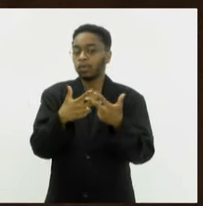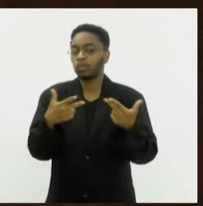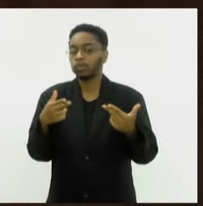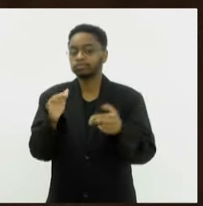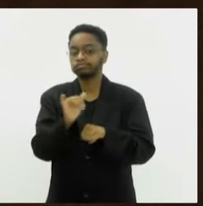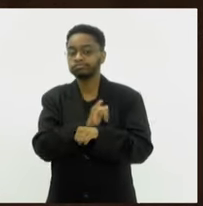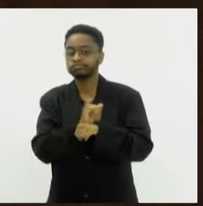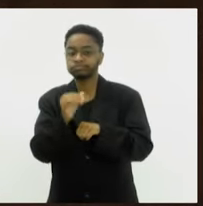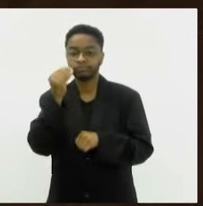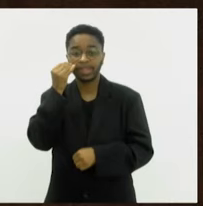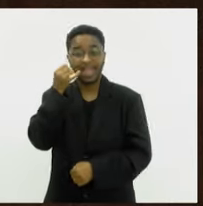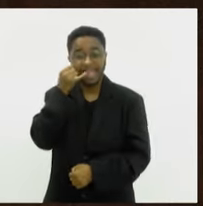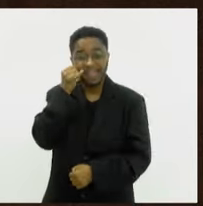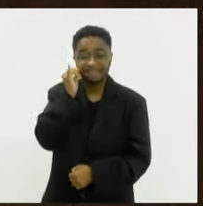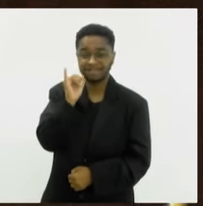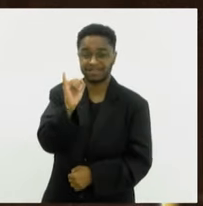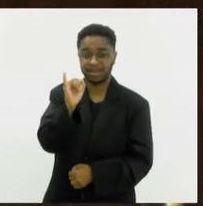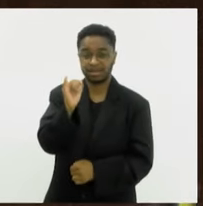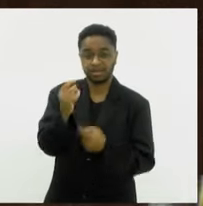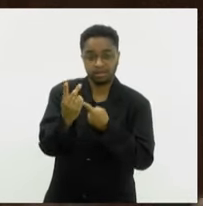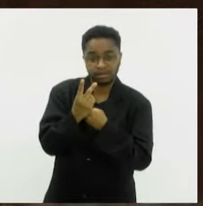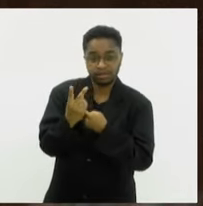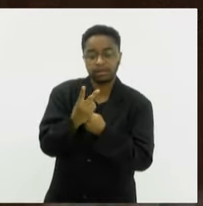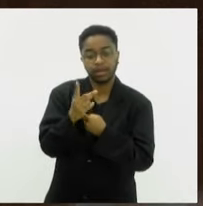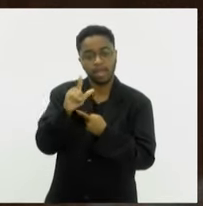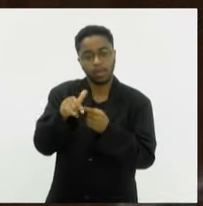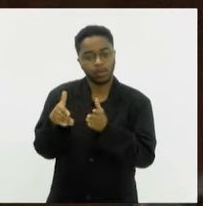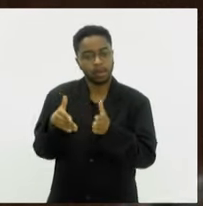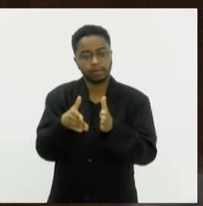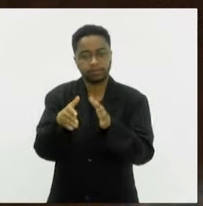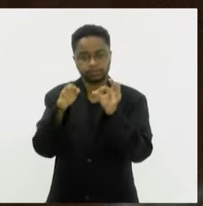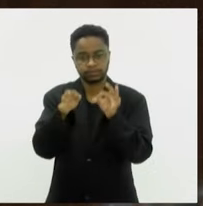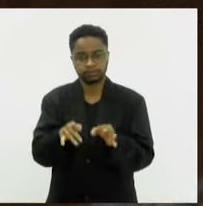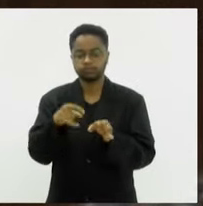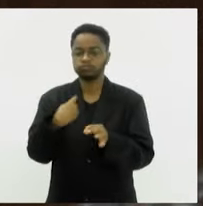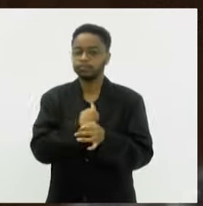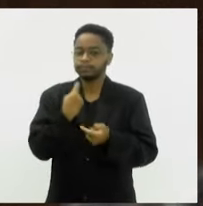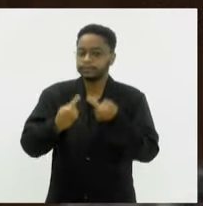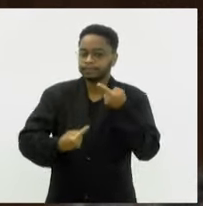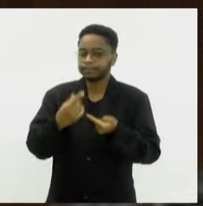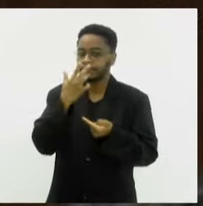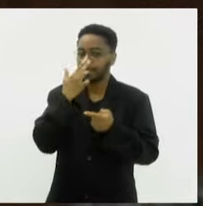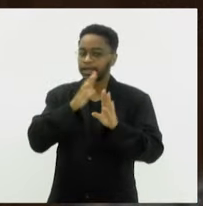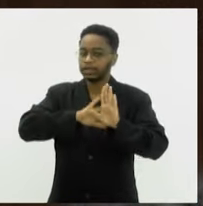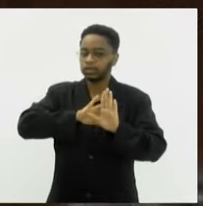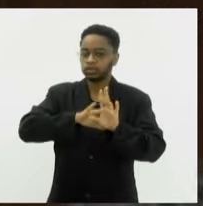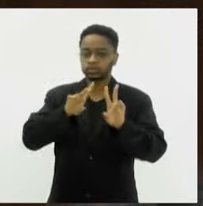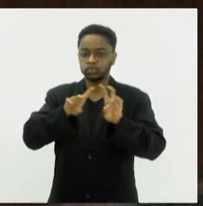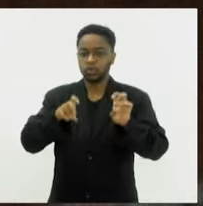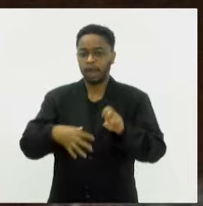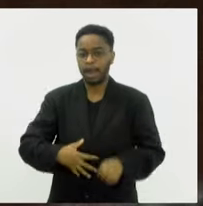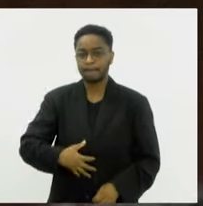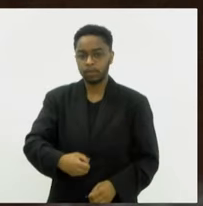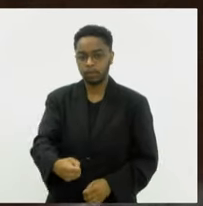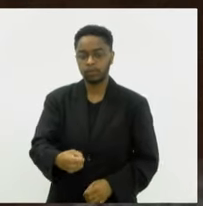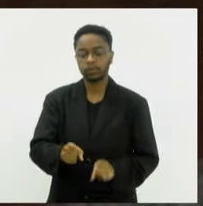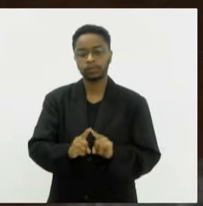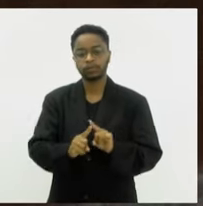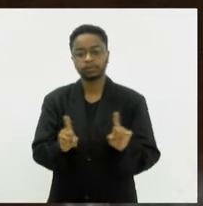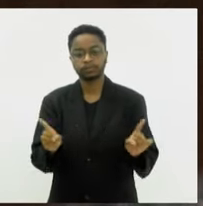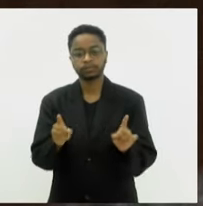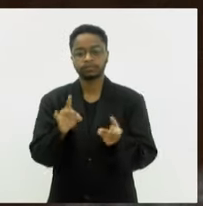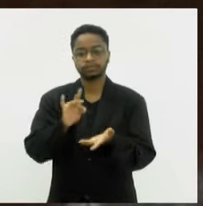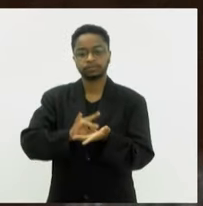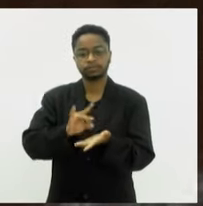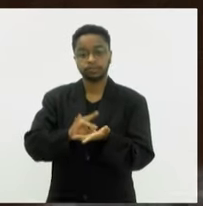eu acho que esse é o caminho. Nós discutimos, e fica uma coisa ideológica, a questão do aborto, quando, na verdade, o